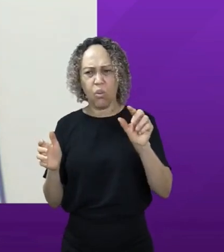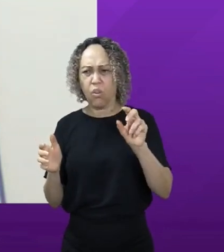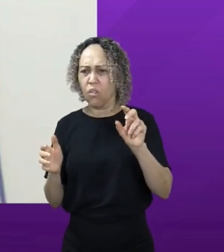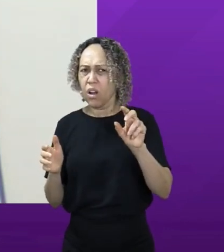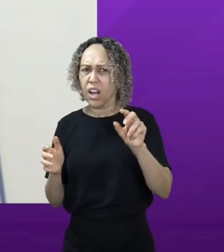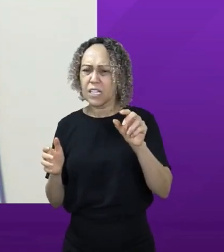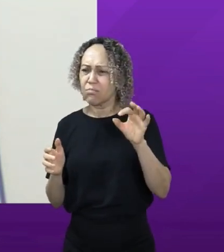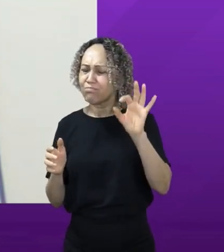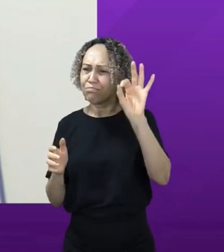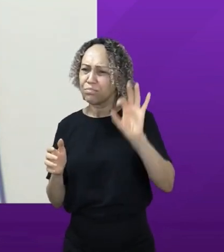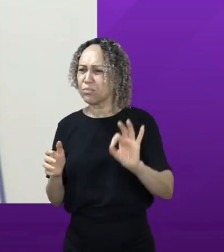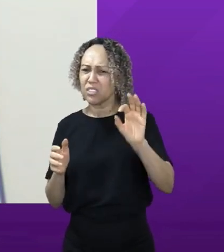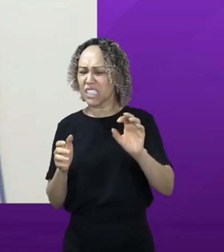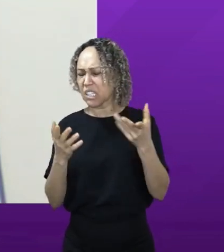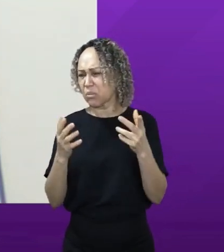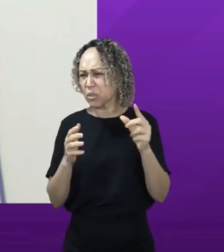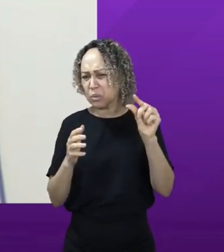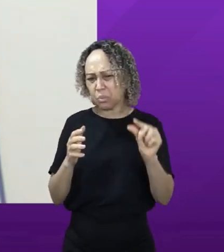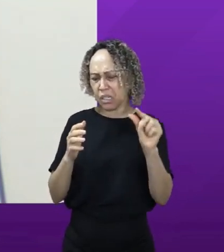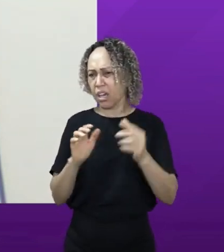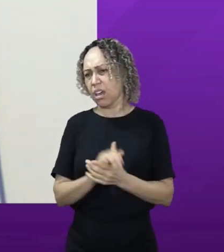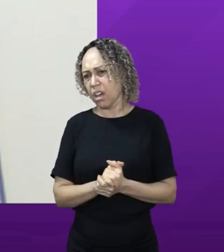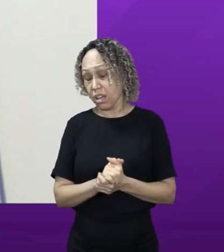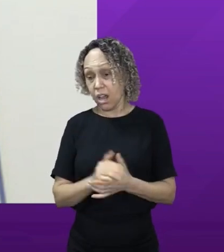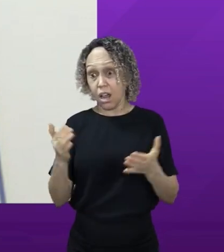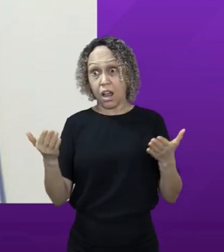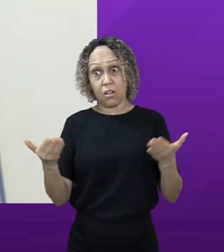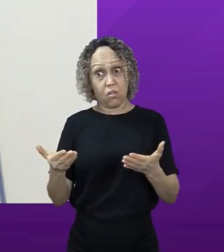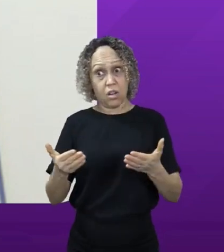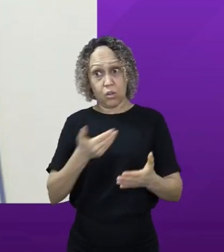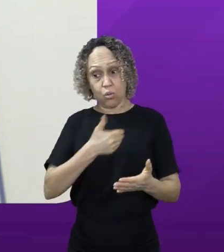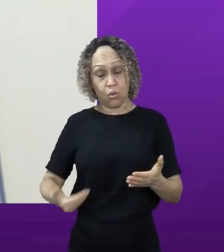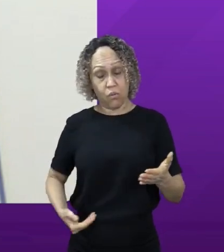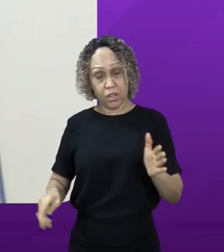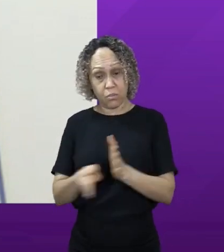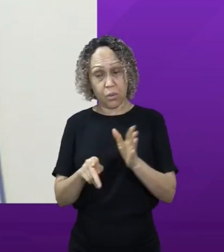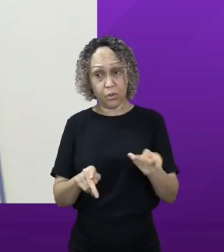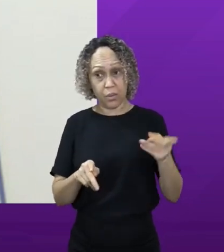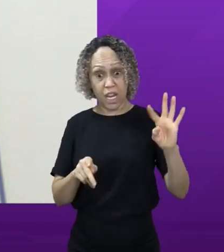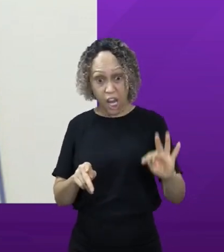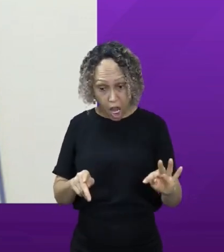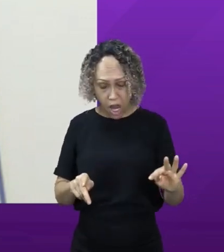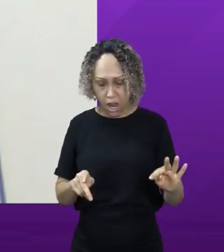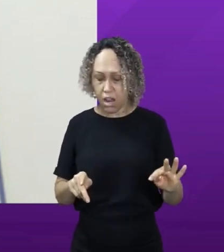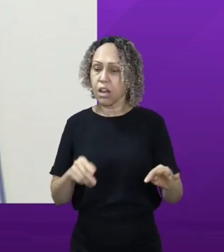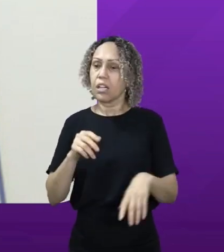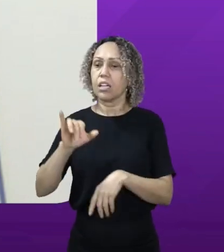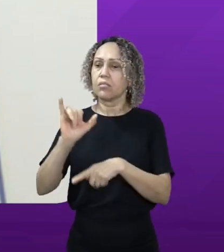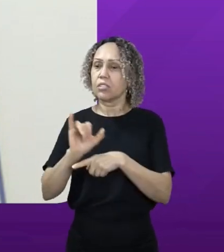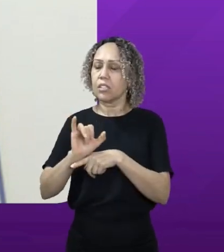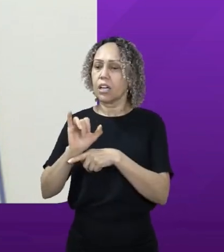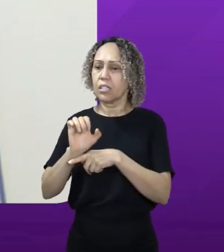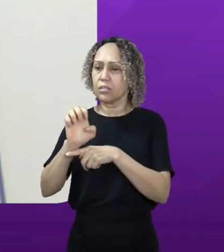que foi construída a paridade. Então, a mulher ela concorre de igual para igual hoje no concurso da Polícia Militar aqui no Rio Grande do Norte com o homem. Né? Então, essa é